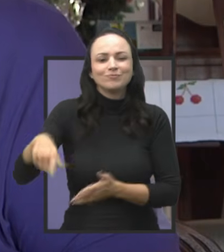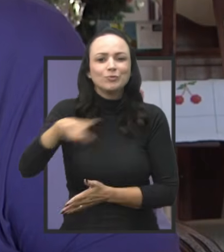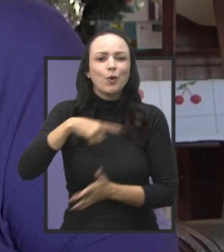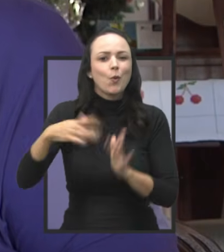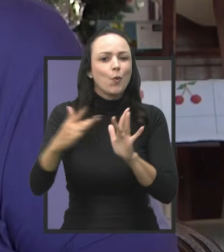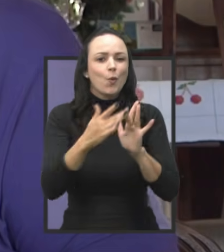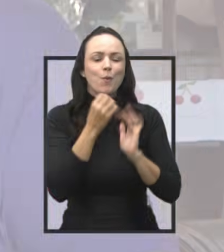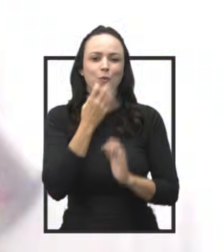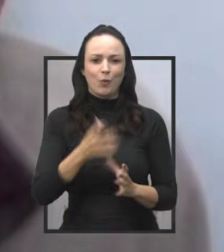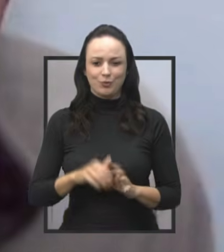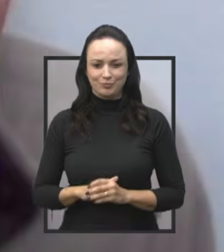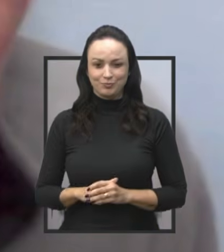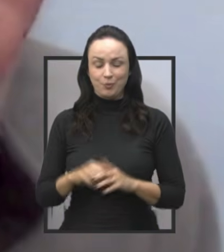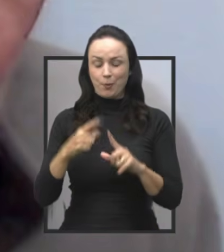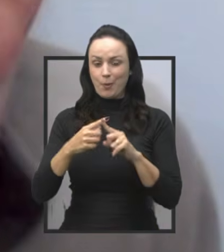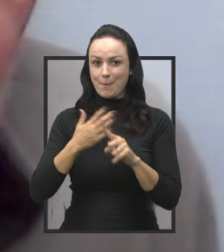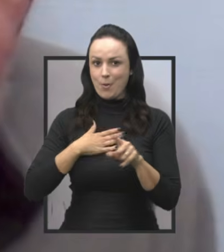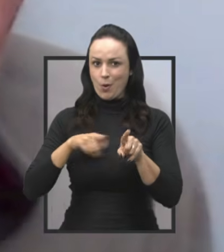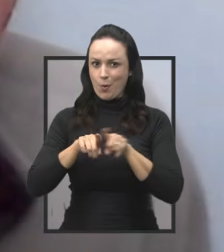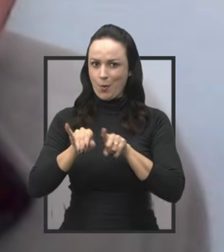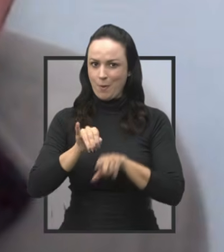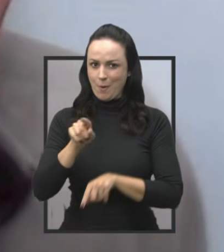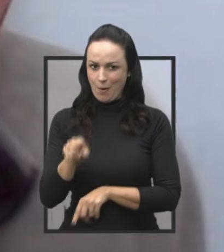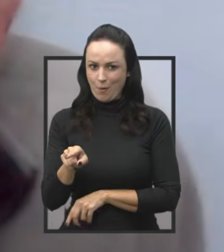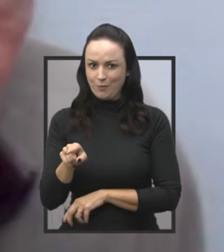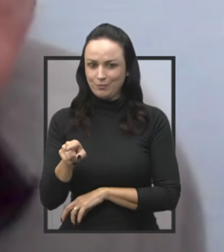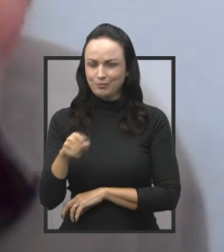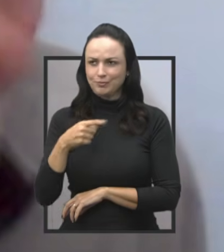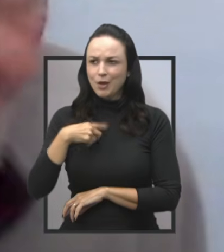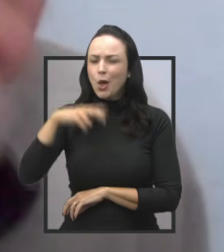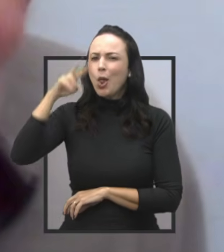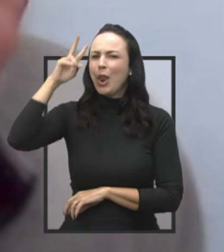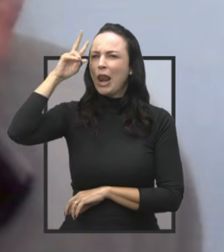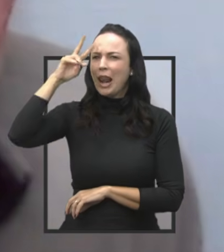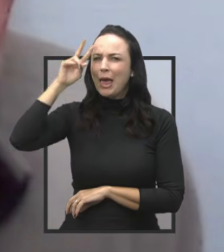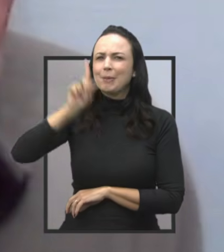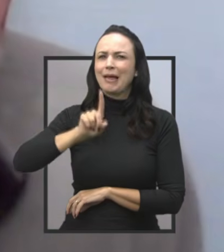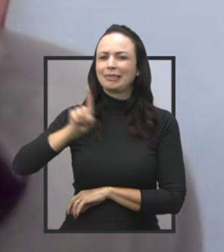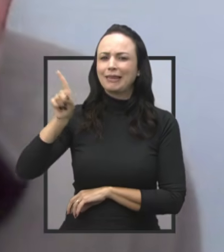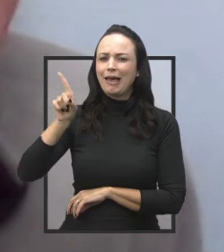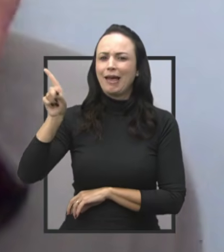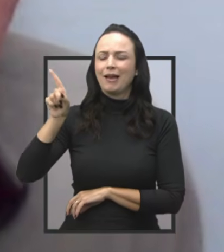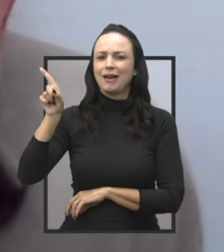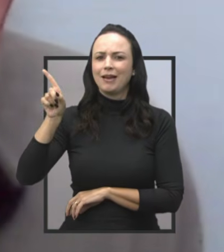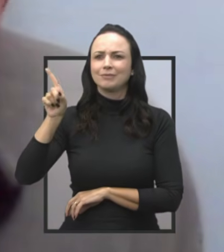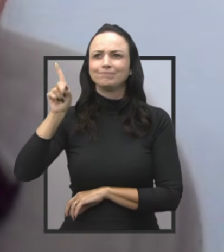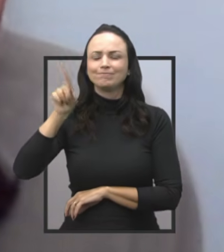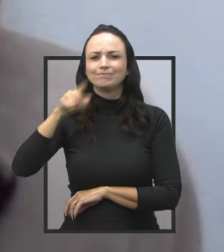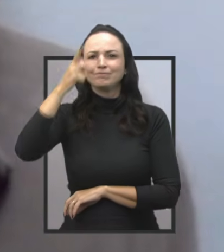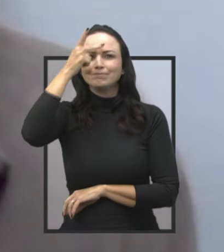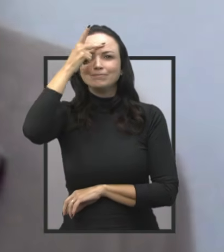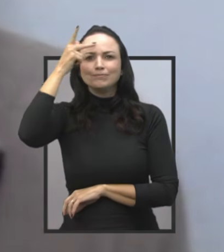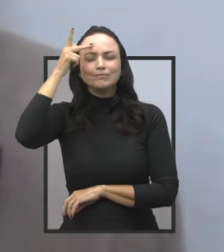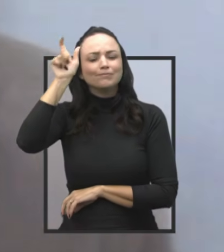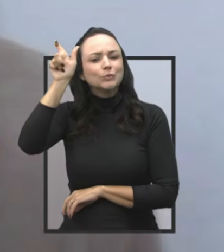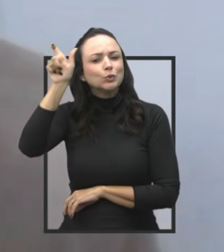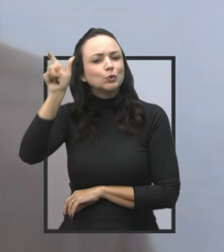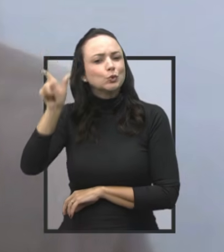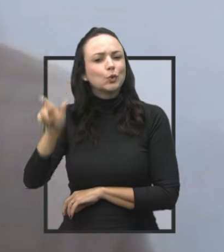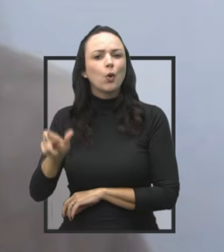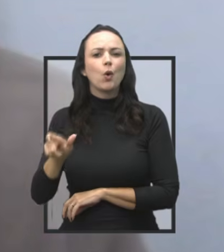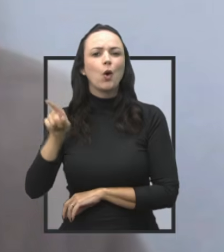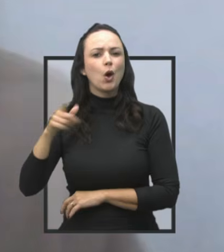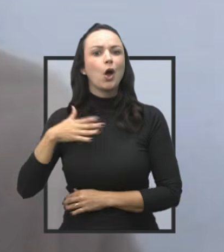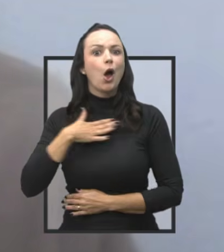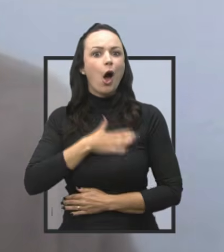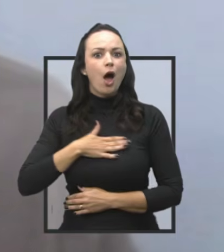assim muito bom. Porque meu irmão, que eu lembro dele, ele era uma pessoa assim